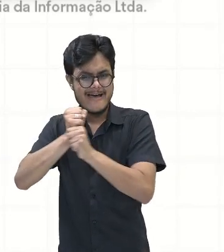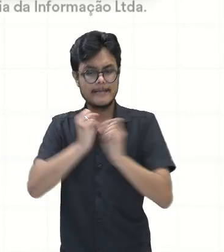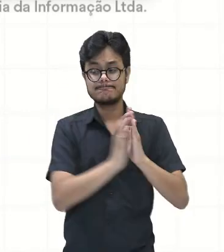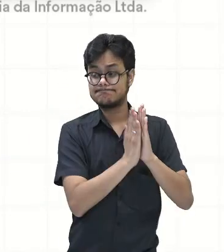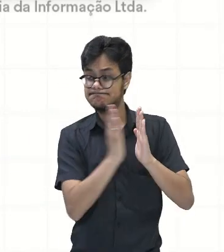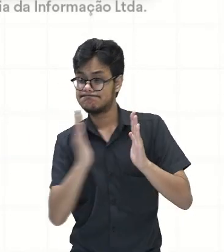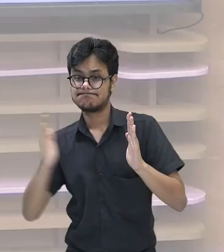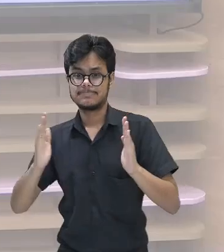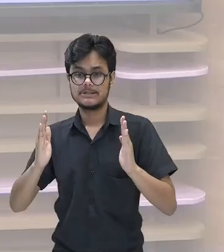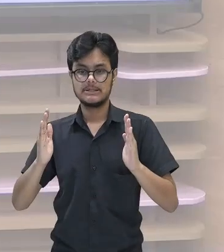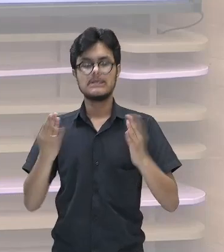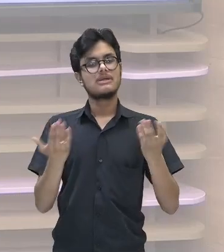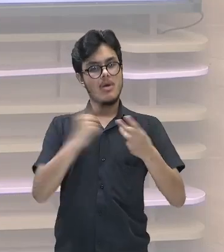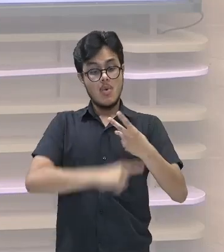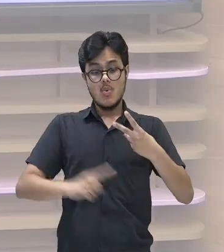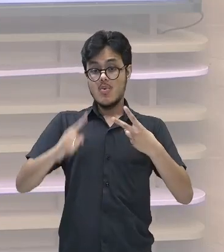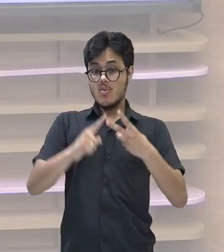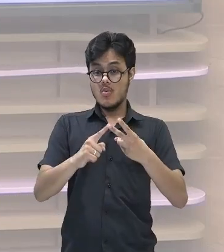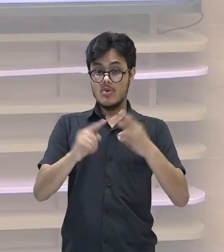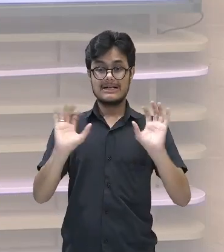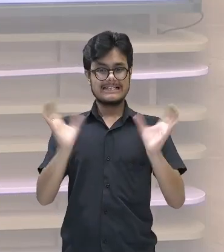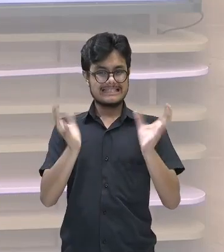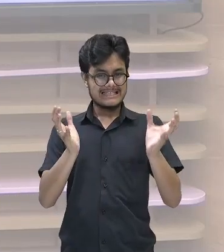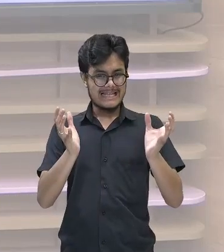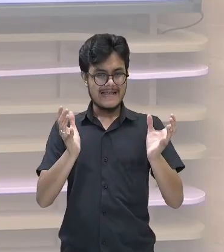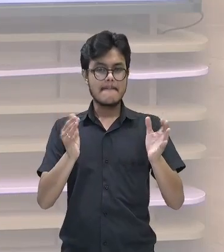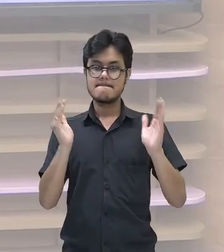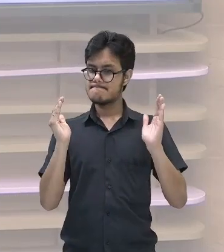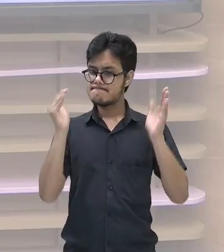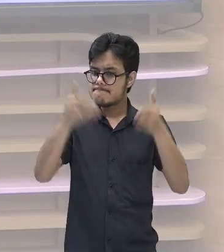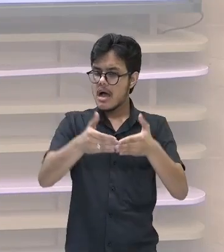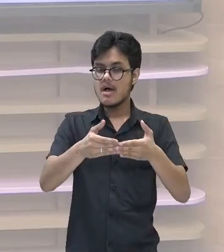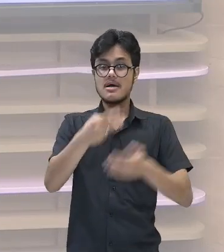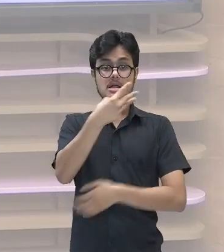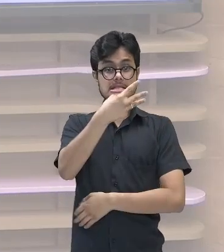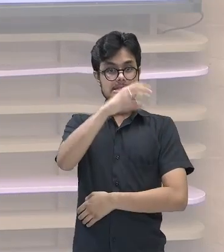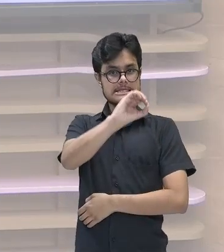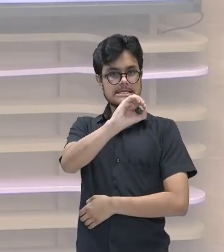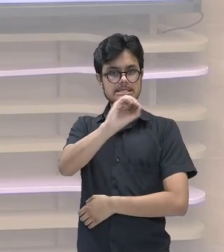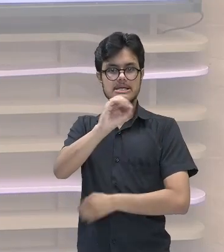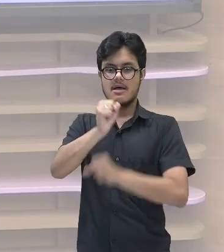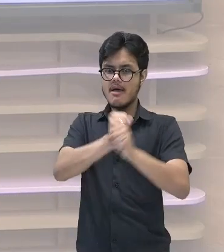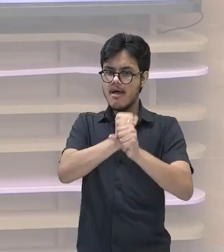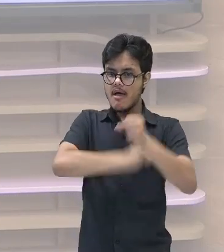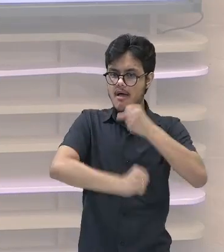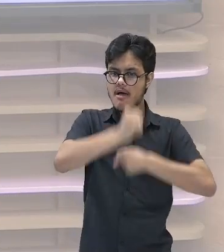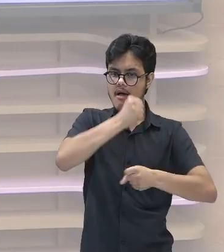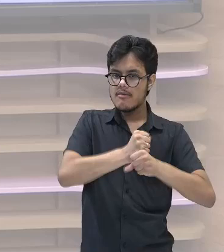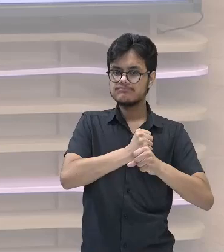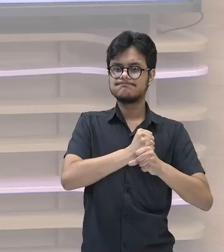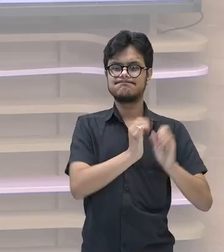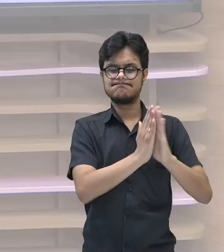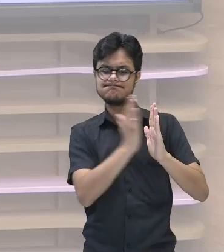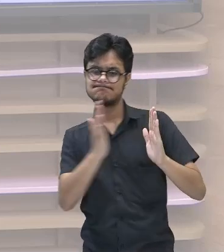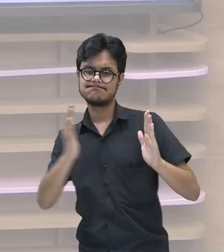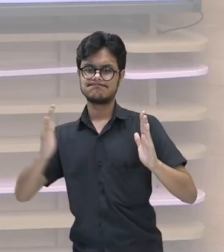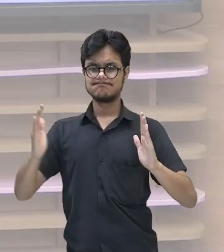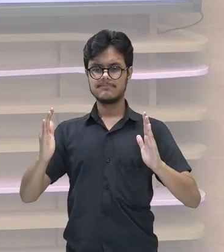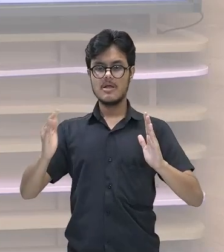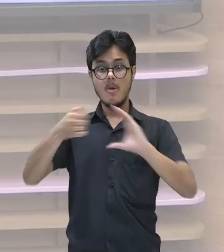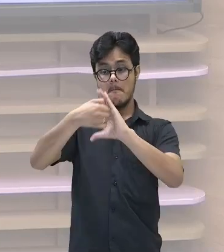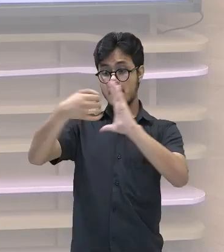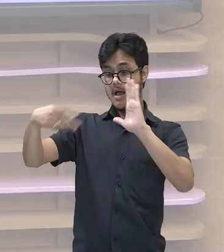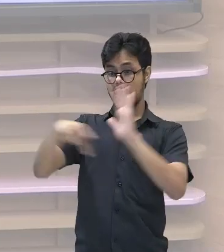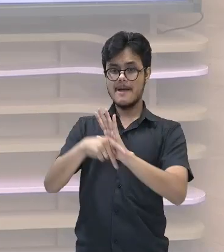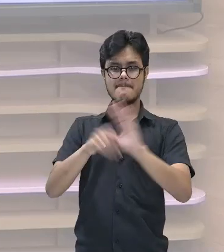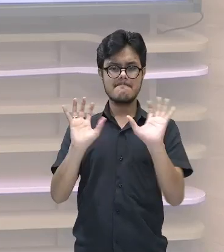referimos ao conceito de clima, nós estamos nos referindo a uma condição atmosférica que